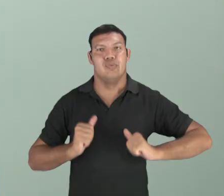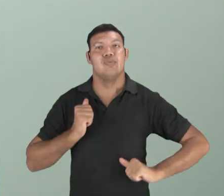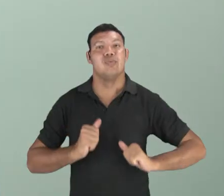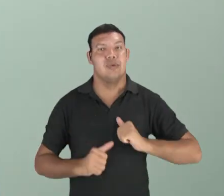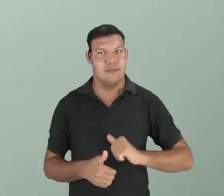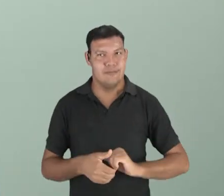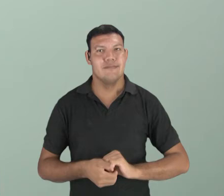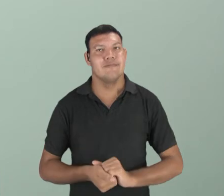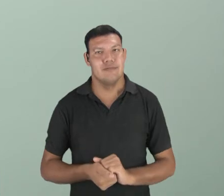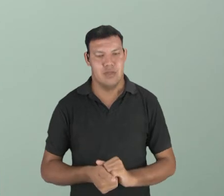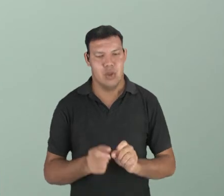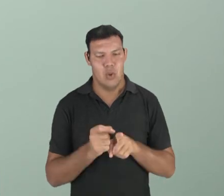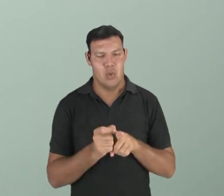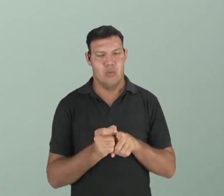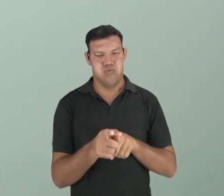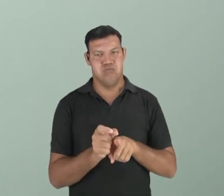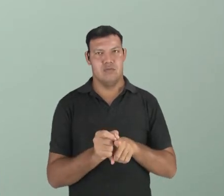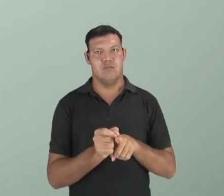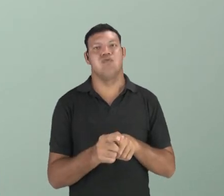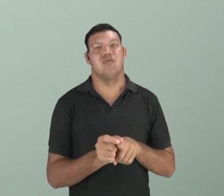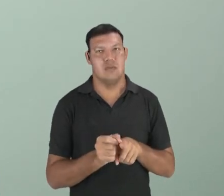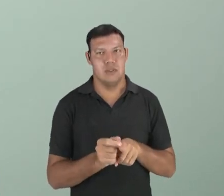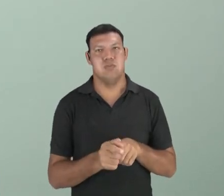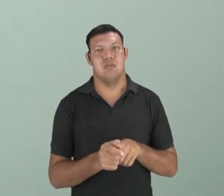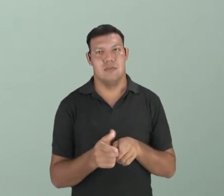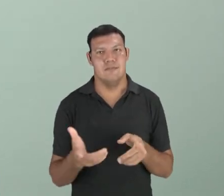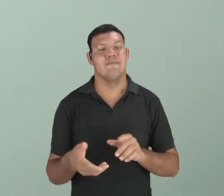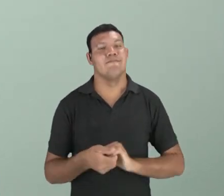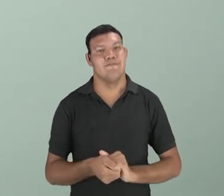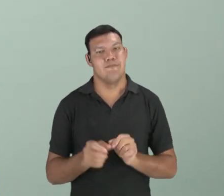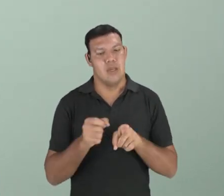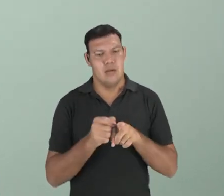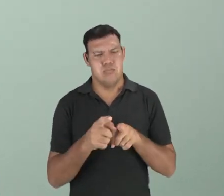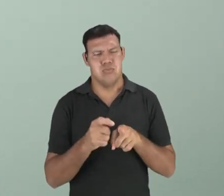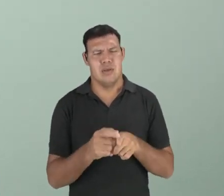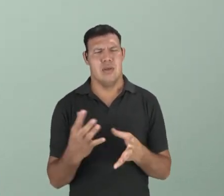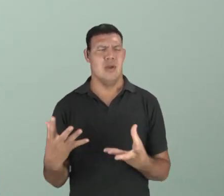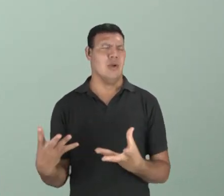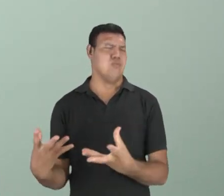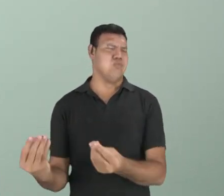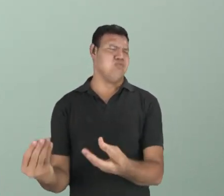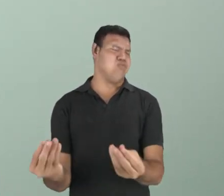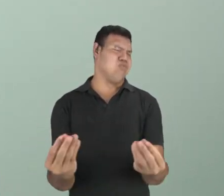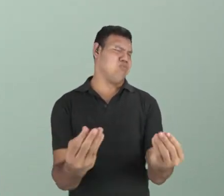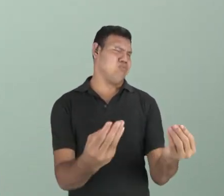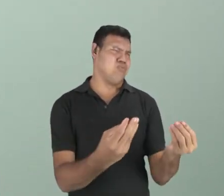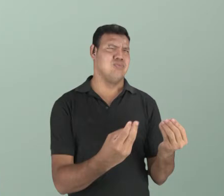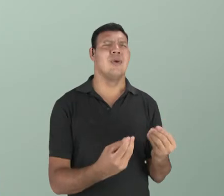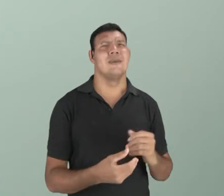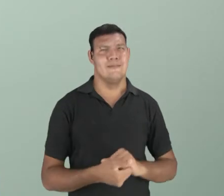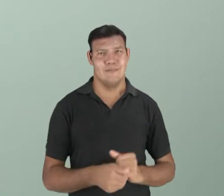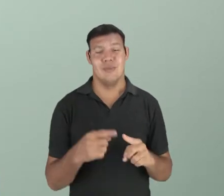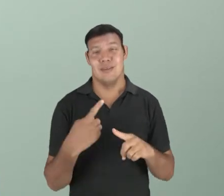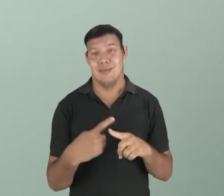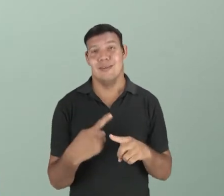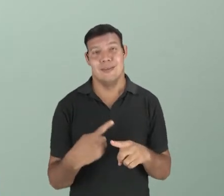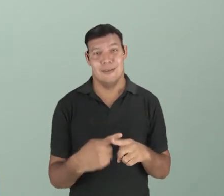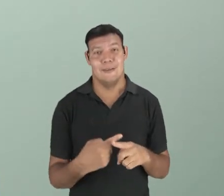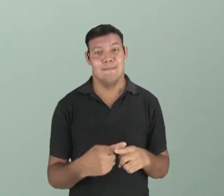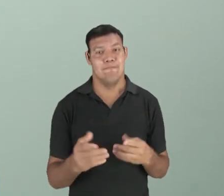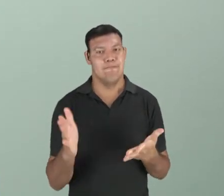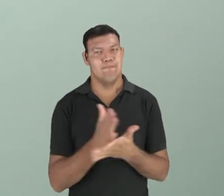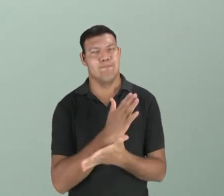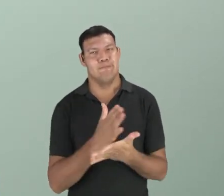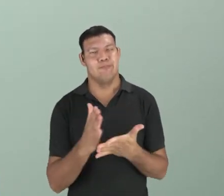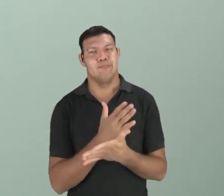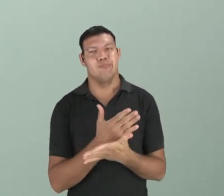processo chamado de ejaculação e durante esse processo são liberados milhões de espermatozoides, porque muitos são perdidos